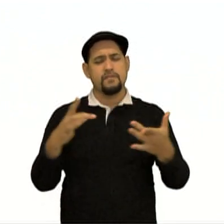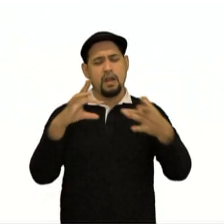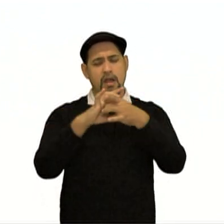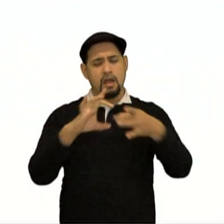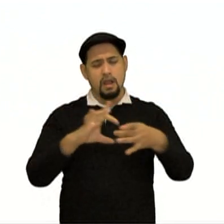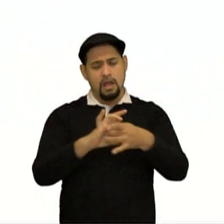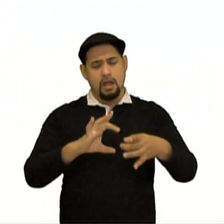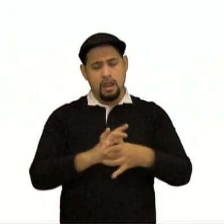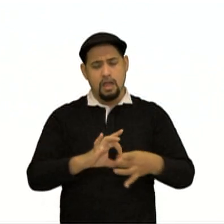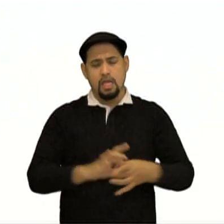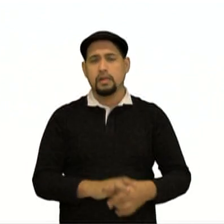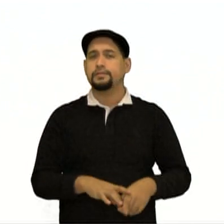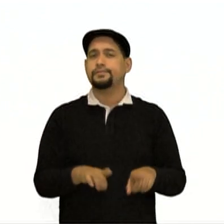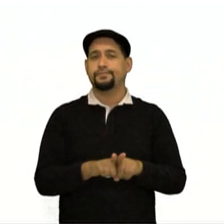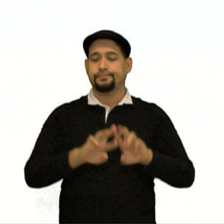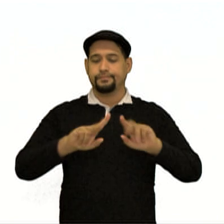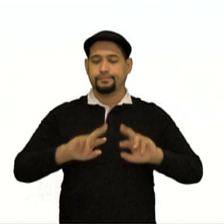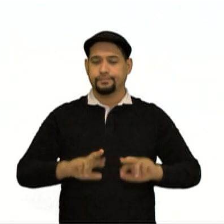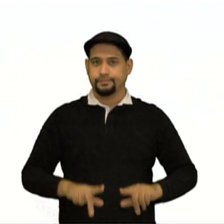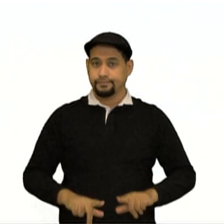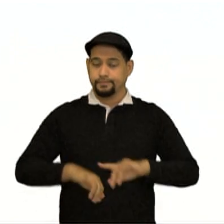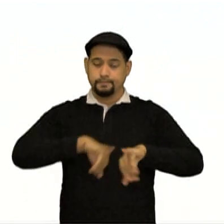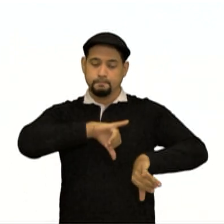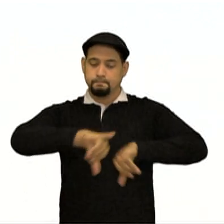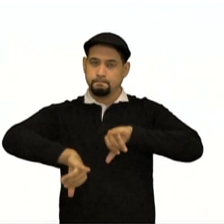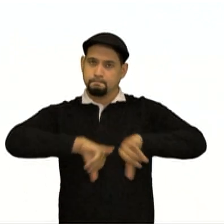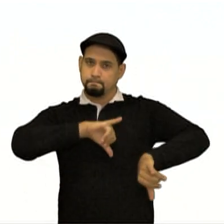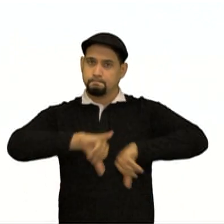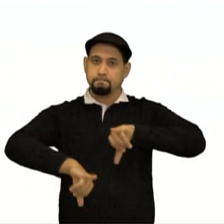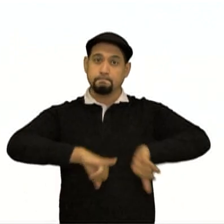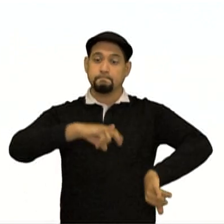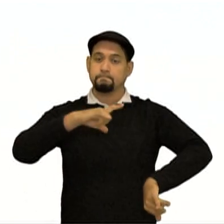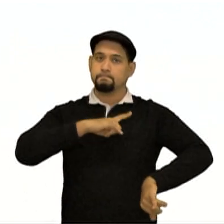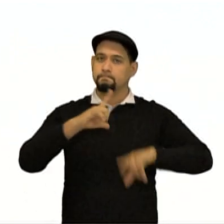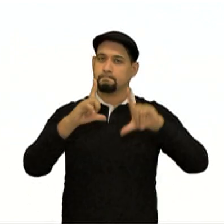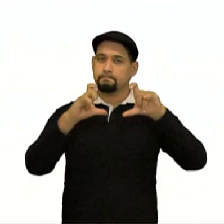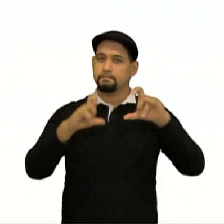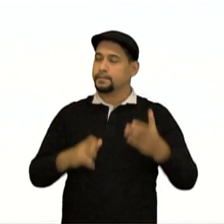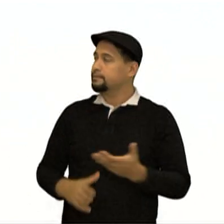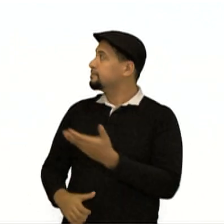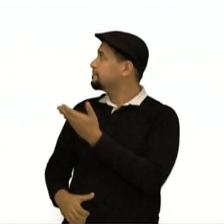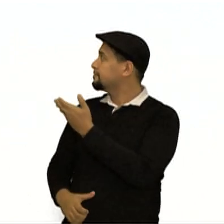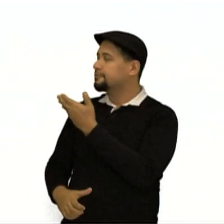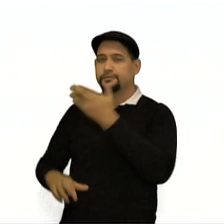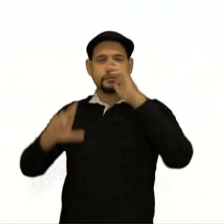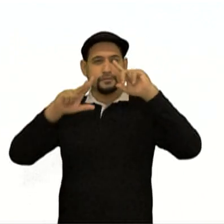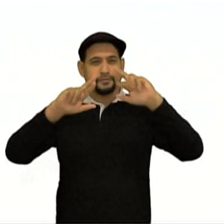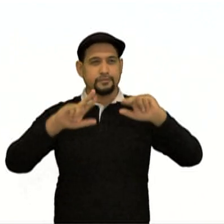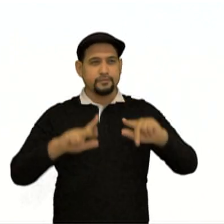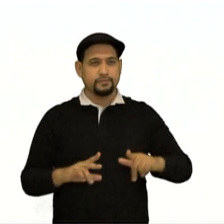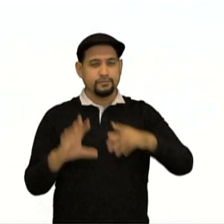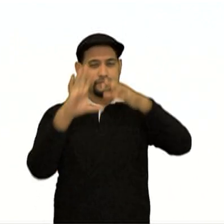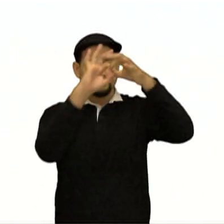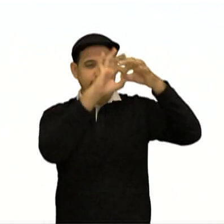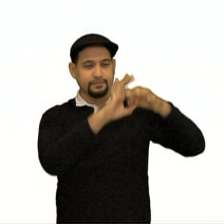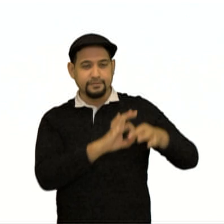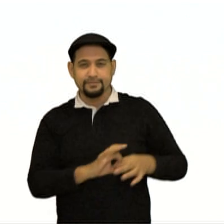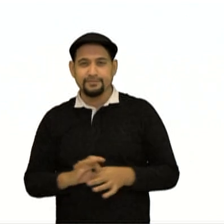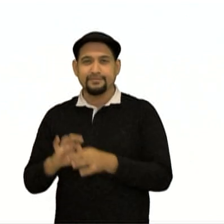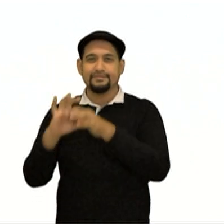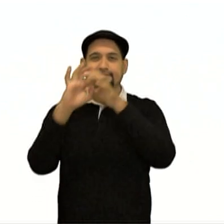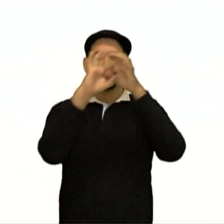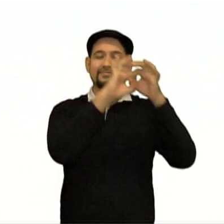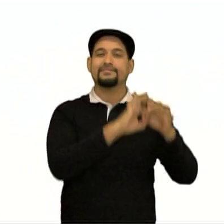vários carbonos e outros elementos químicos. Aqui nós temos imagem de várias cadeias carbônicas.